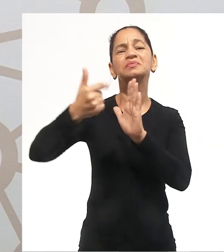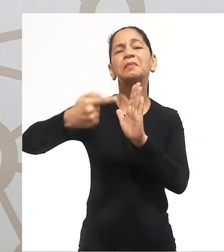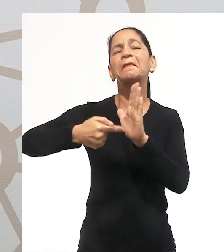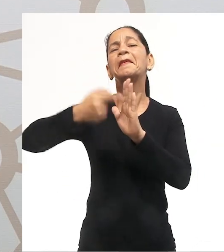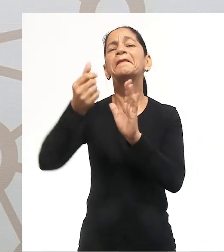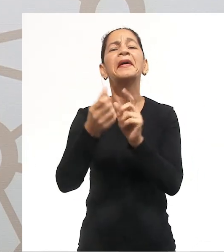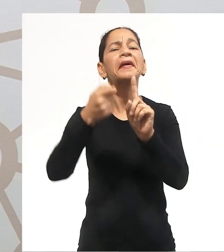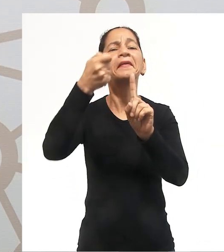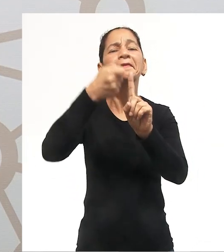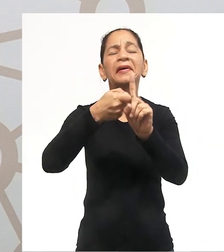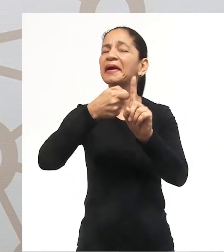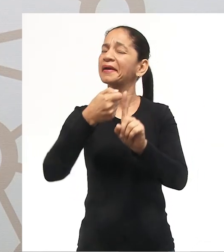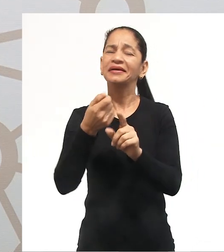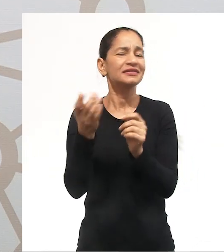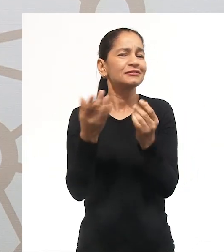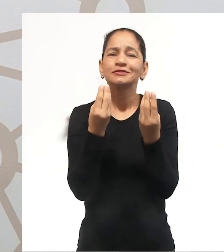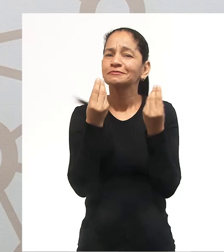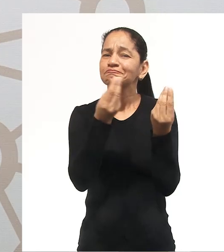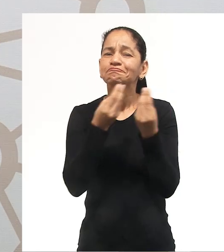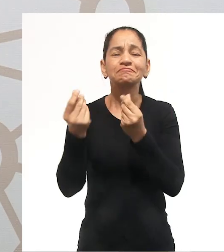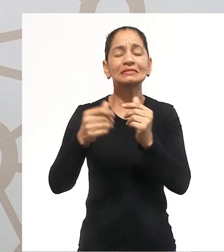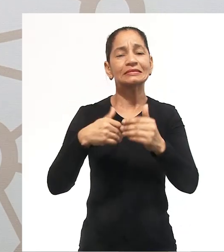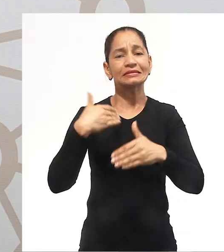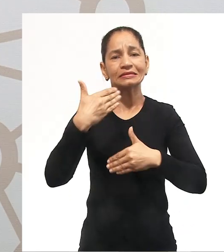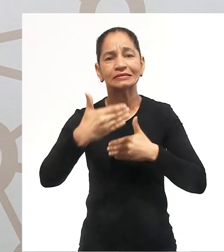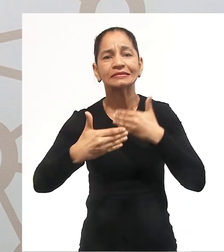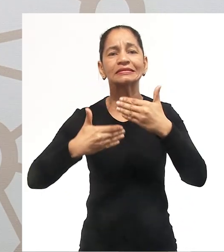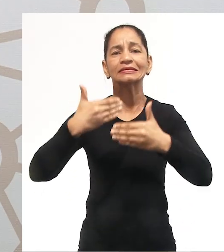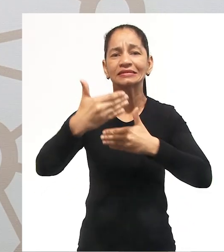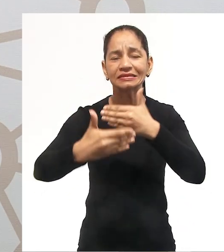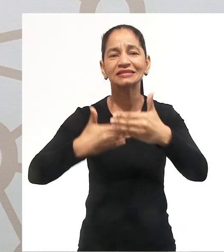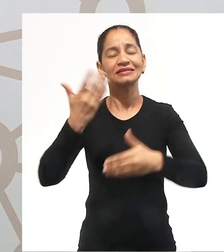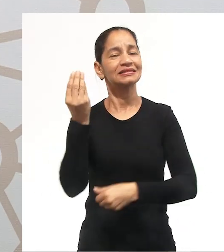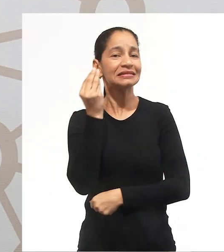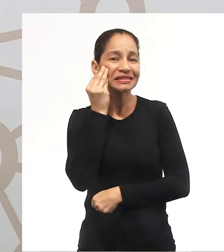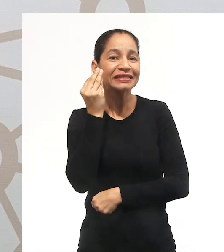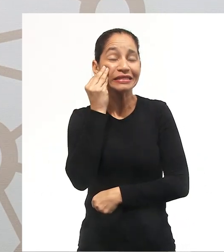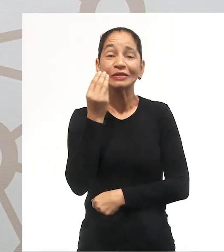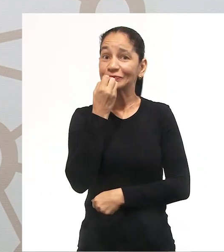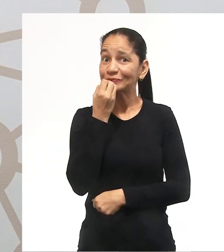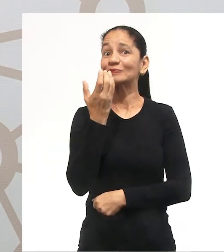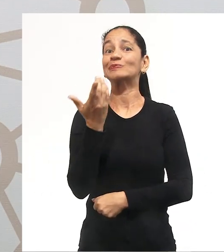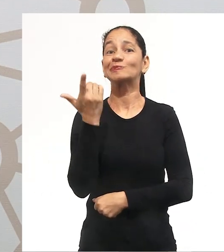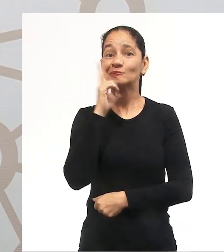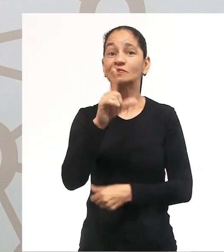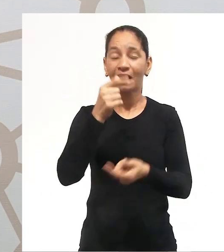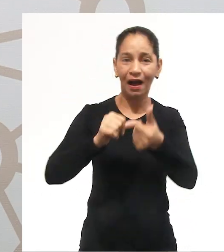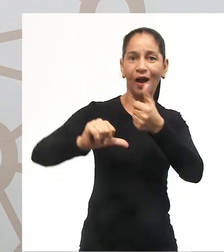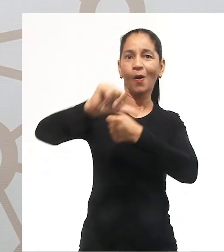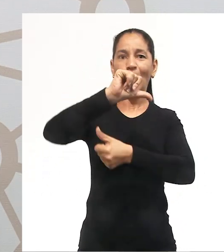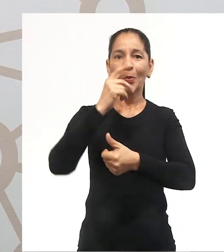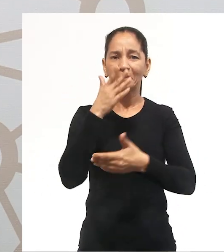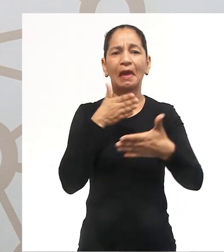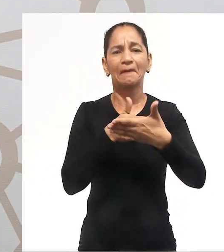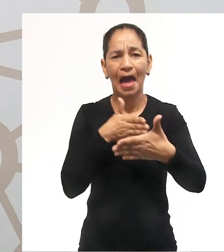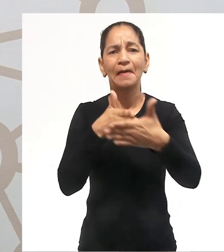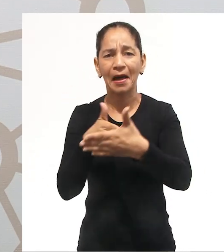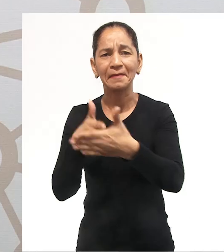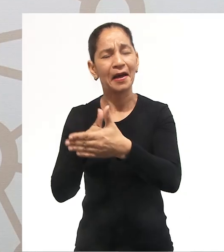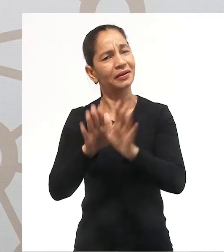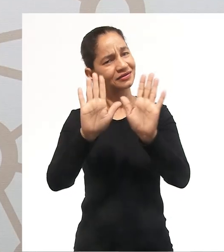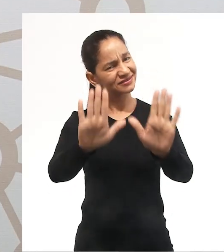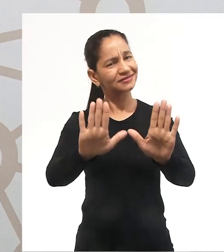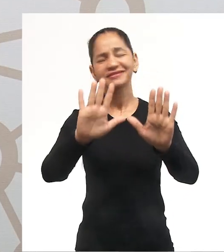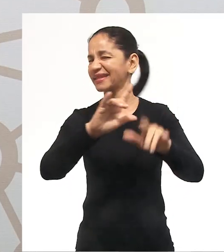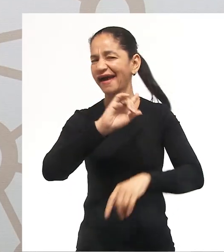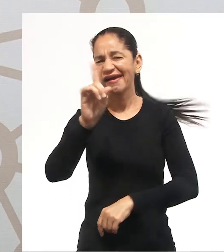primeiro semestre. Nós duas aqui nadando ainda até a corrente, contra a corrente, na verdade, às vezes,